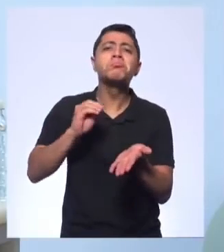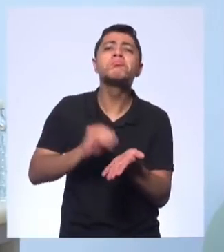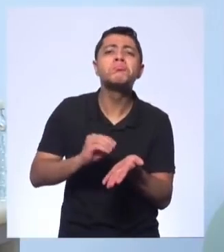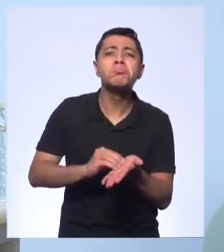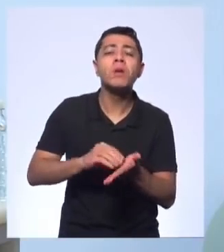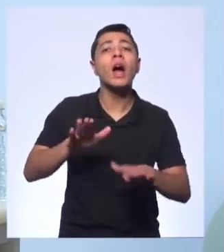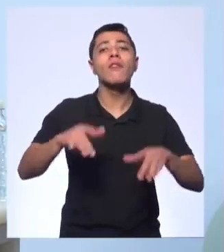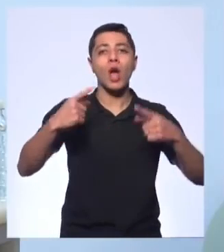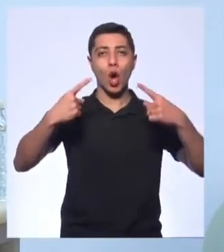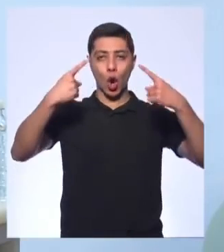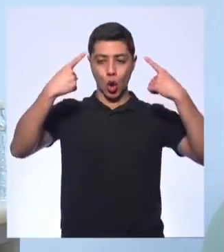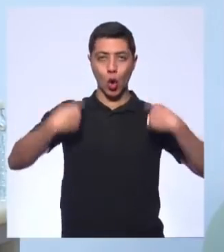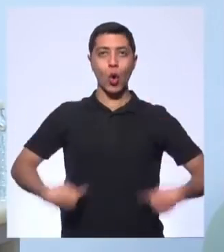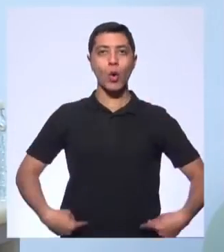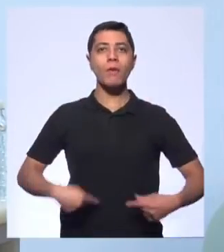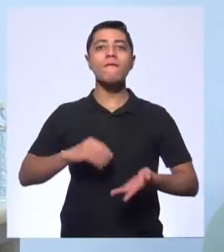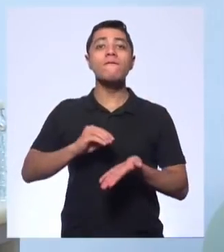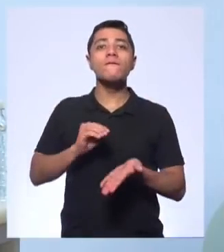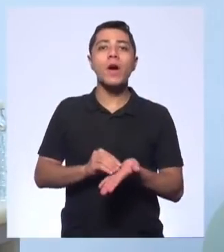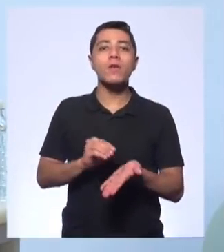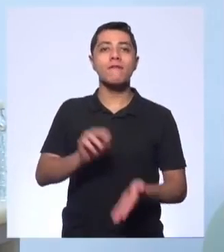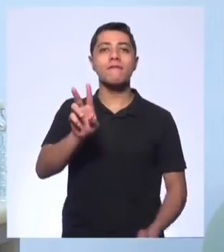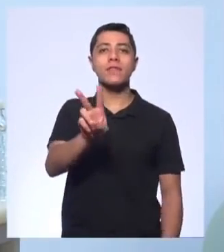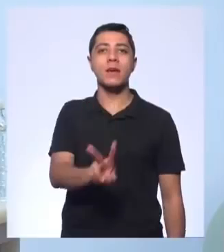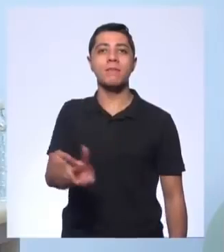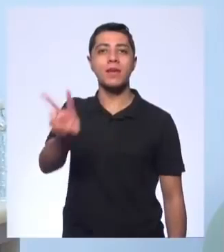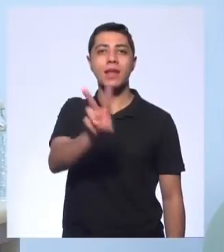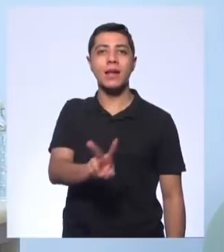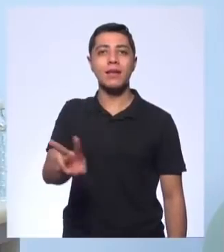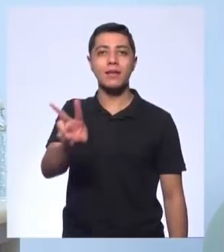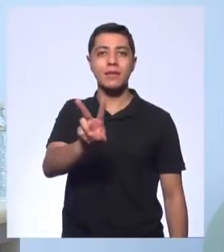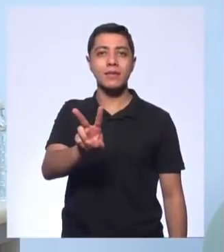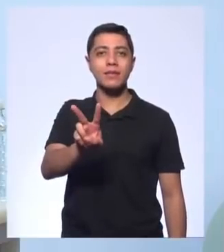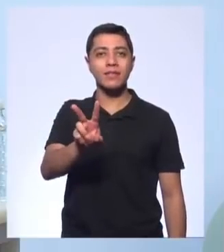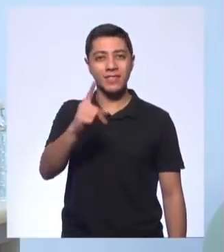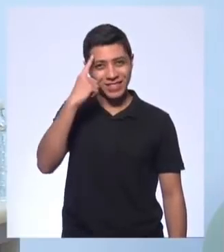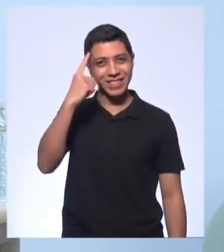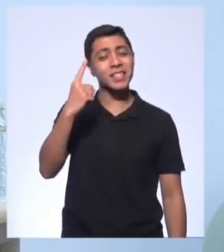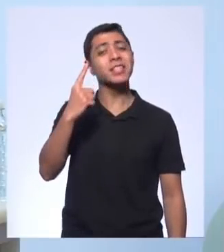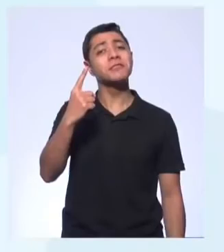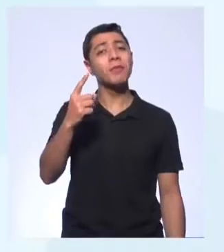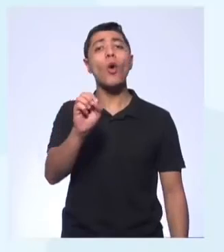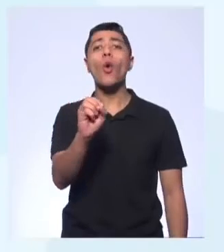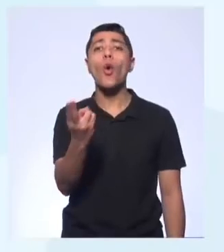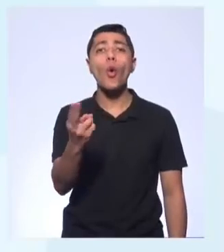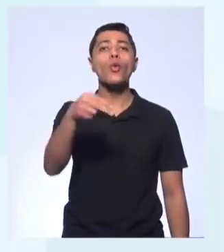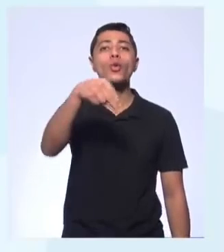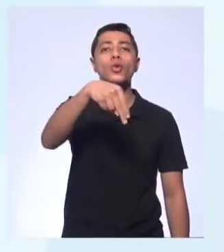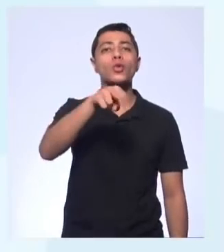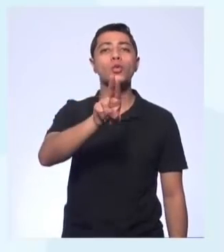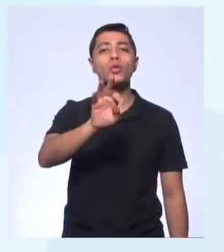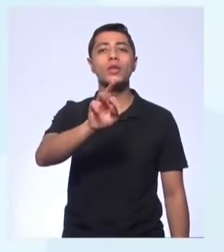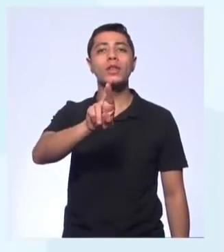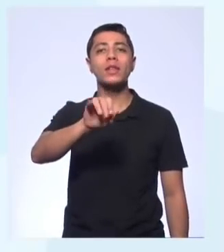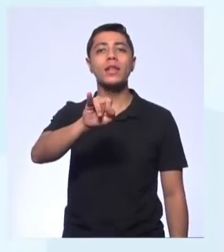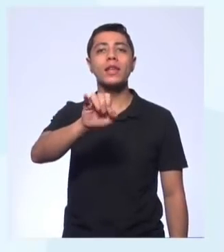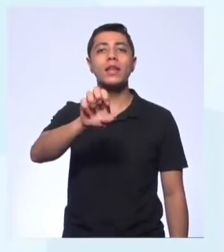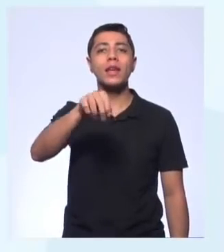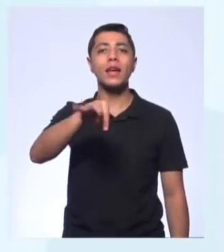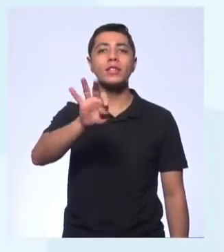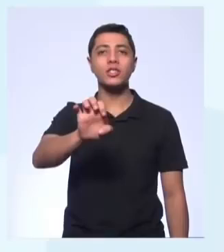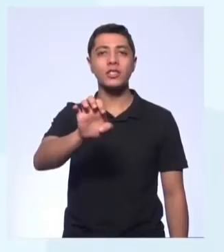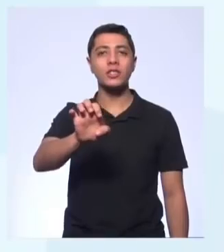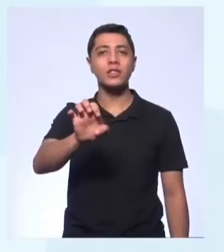qualquer substância ali, um nutriente. Tá? Então, são doenças relacionadas à falta de algum